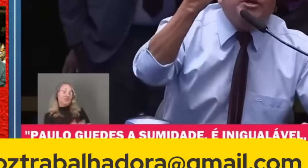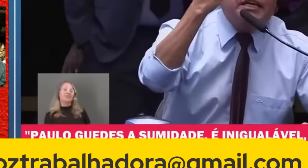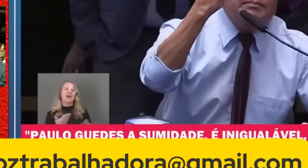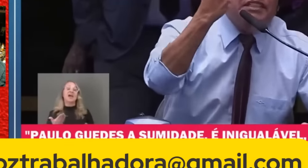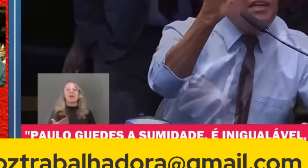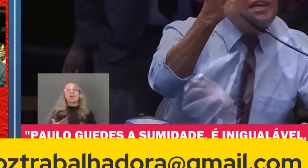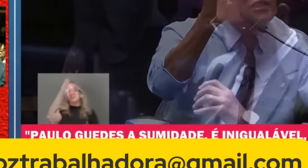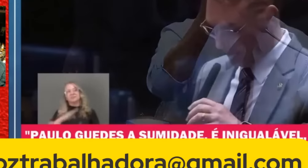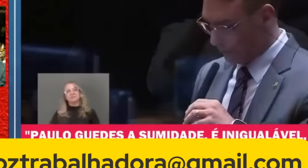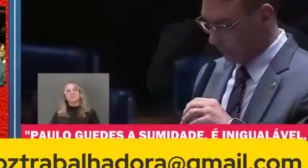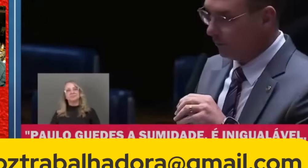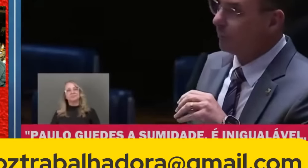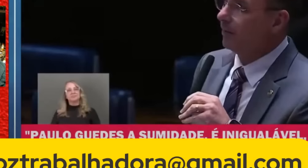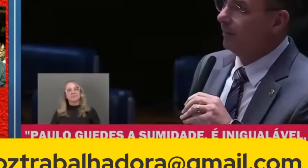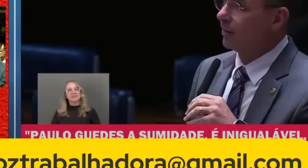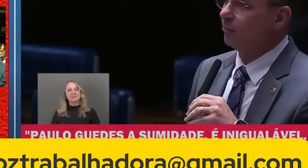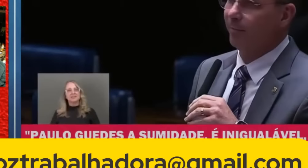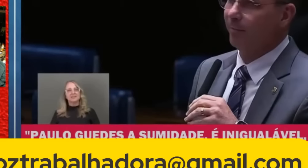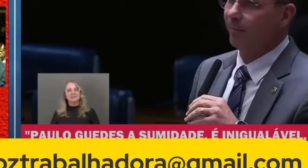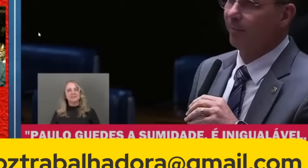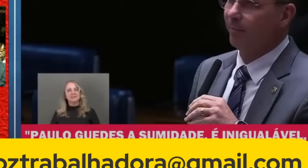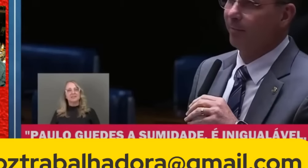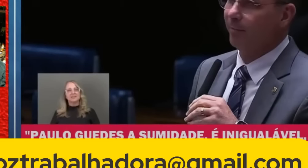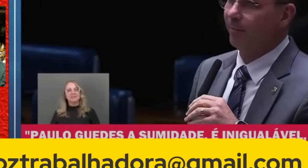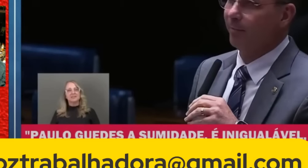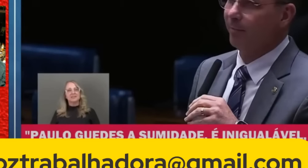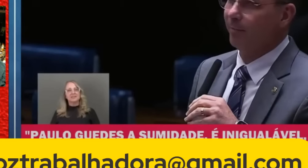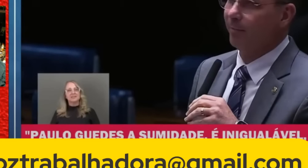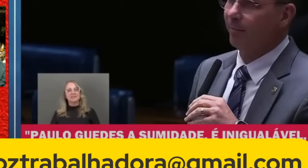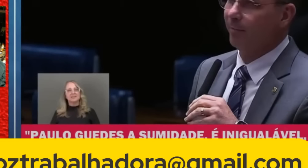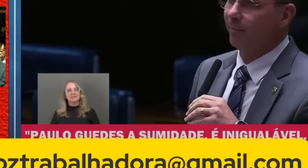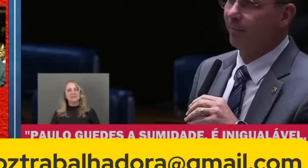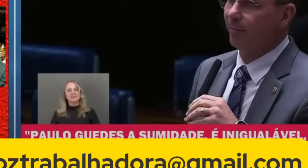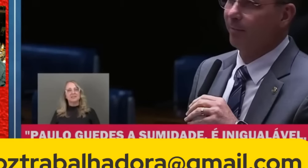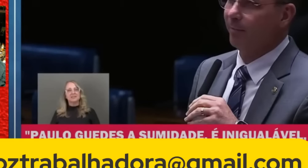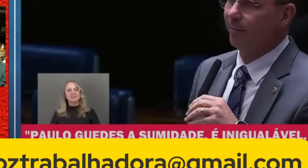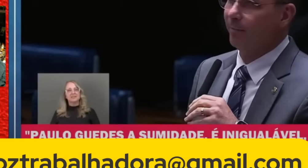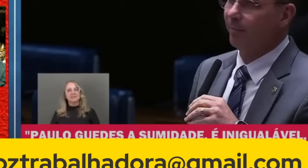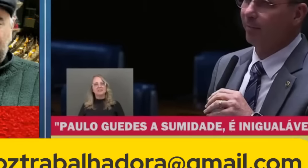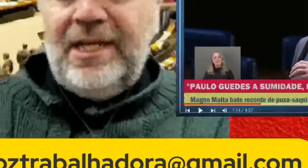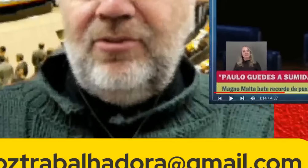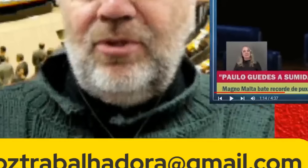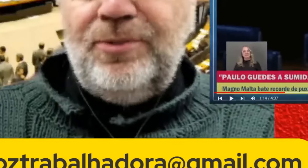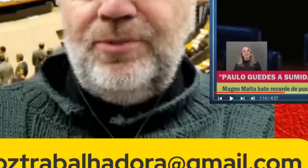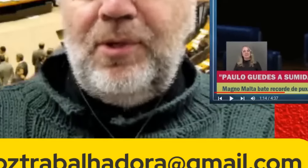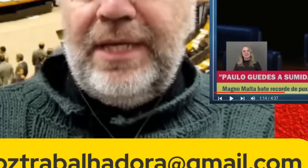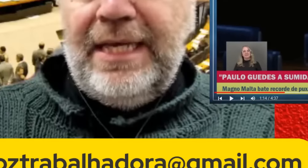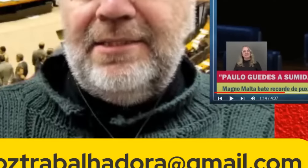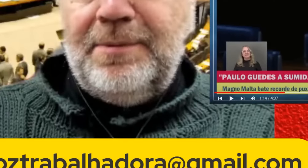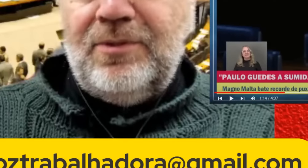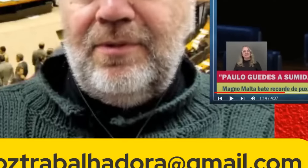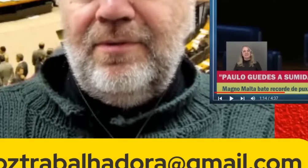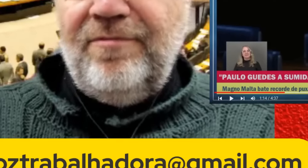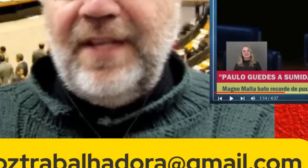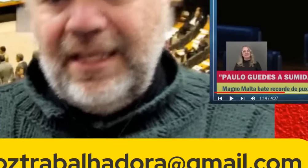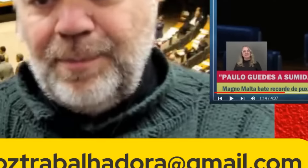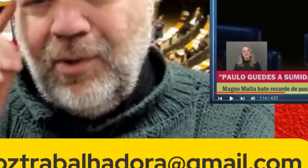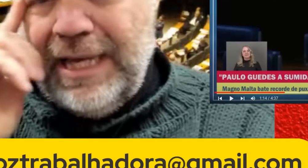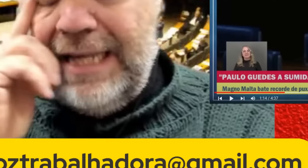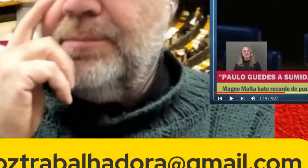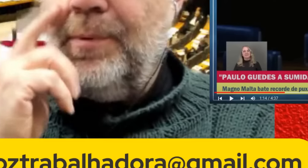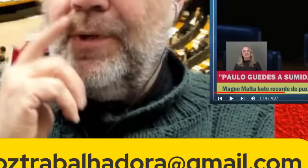gosto aordo aqui para ver sa Leite Presidente eu quero dar os parabéns ao Senador Mag não assim né vamos vamos falar de Paulo Guedes já que ele trouxe o Paulo Guedes pessoal vamos